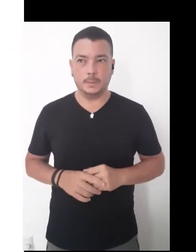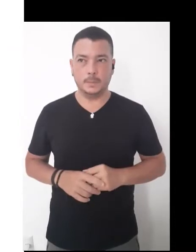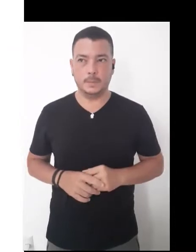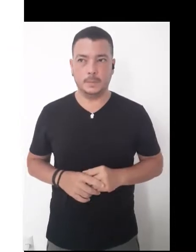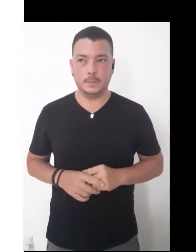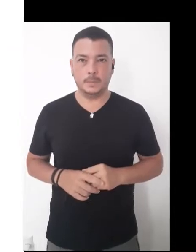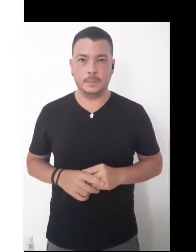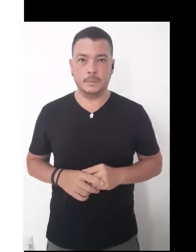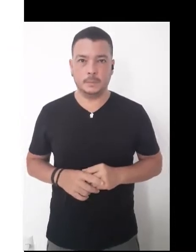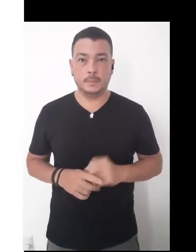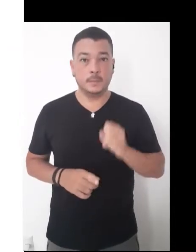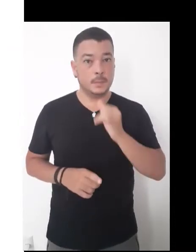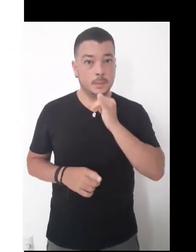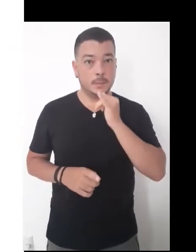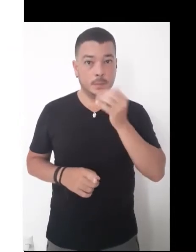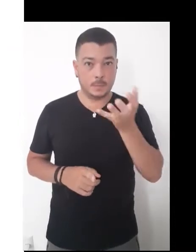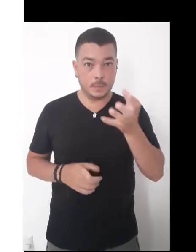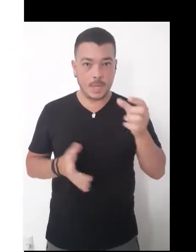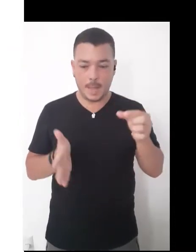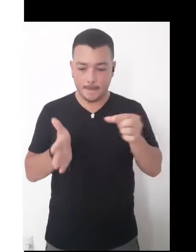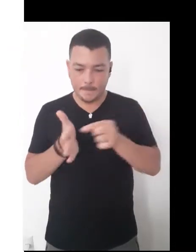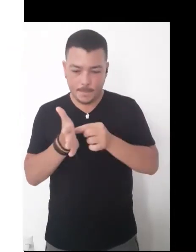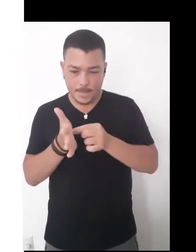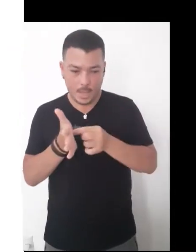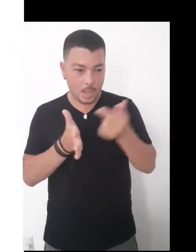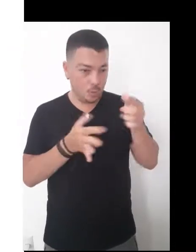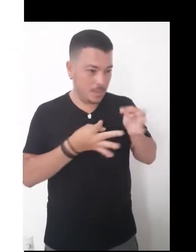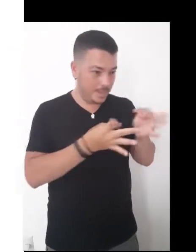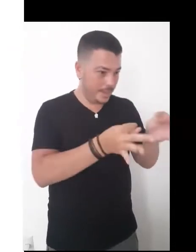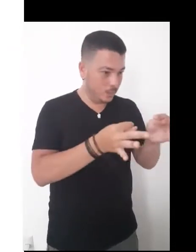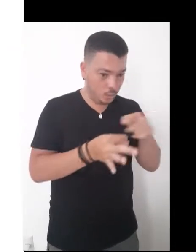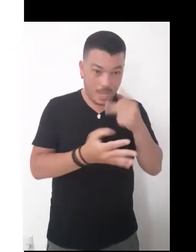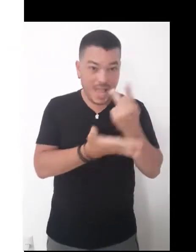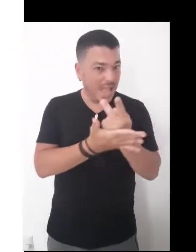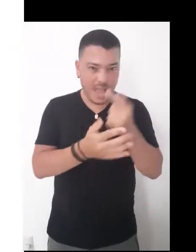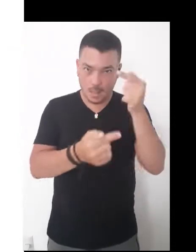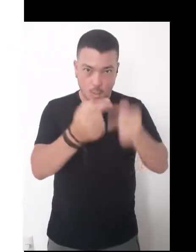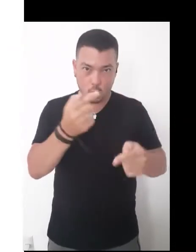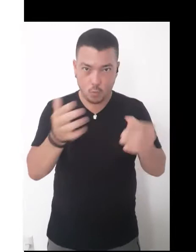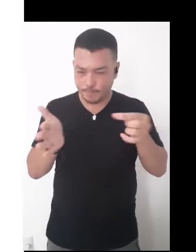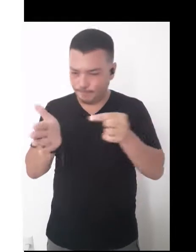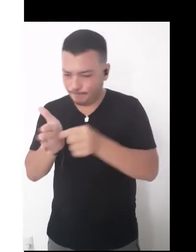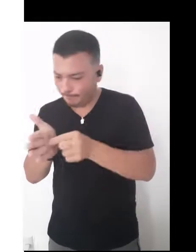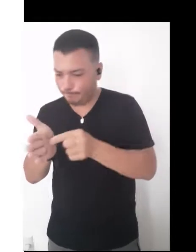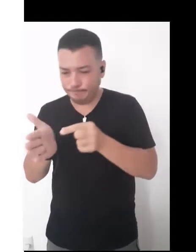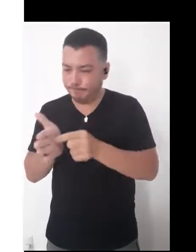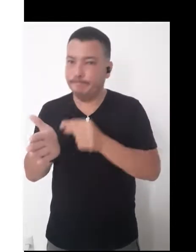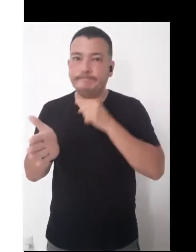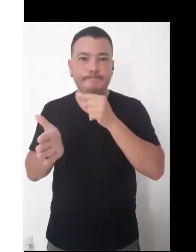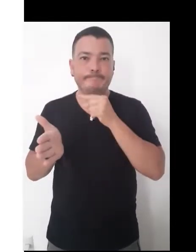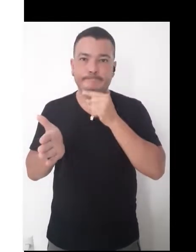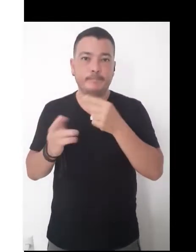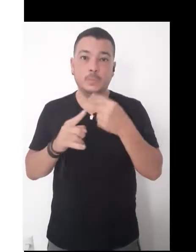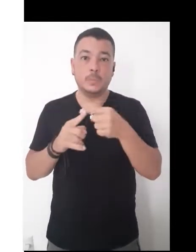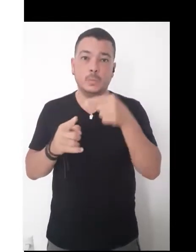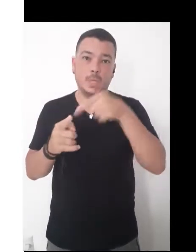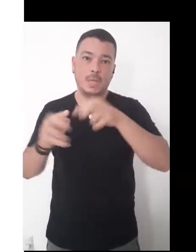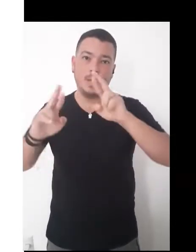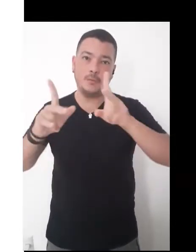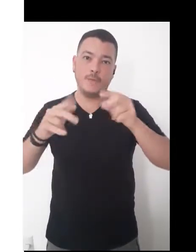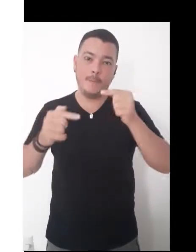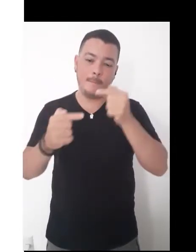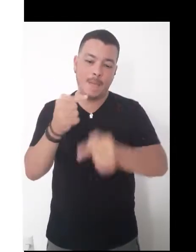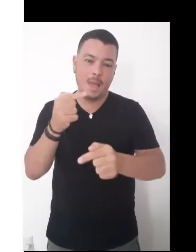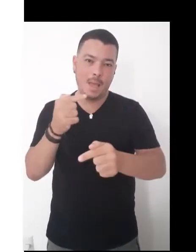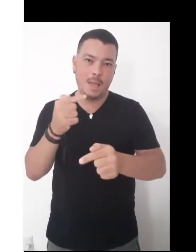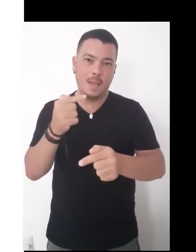tentar encaixar uma memória de uma tecnologia errada na placa-mãe, muito provavelmente você não vai conseguir esse chanfro aqui, esse local aqui